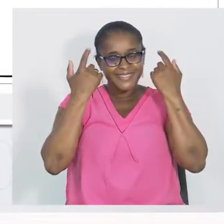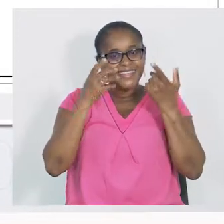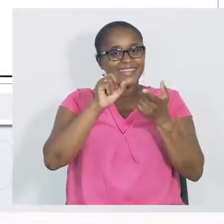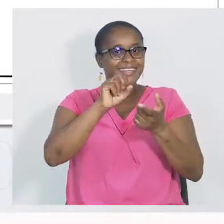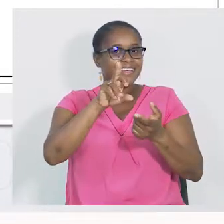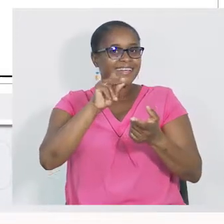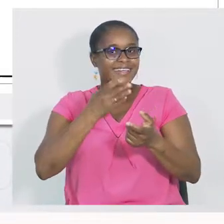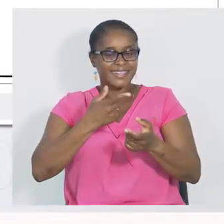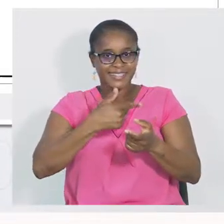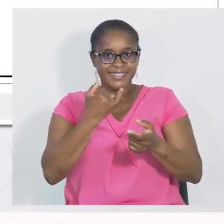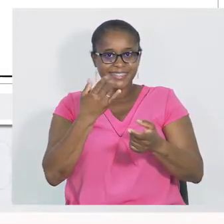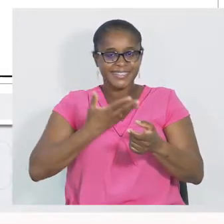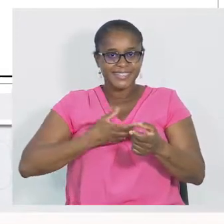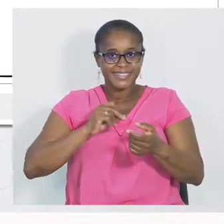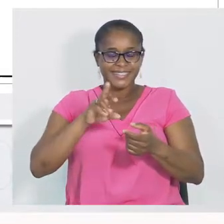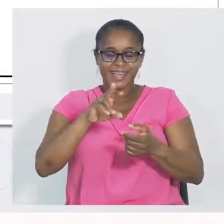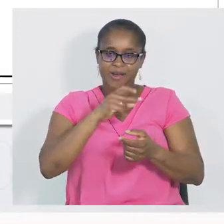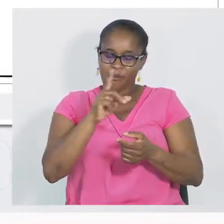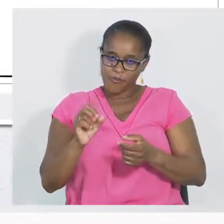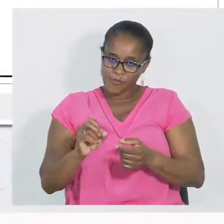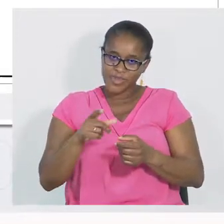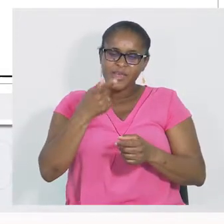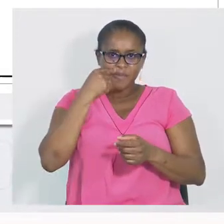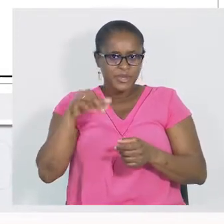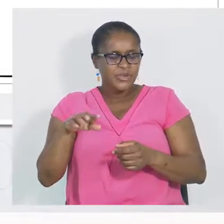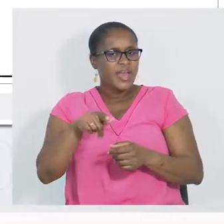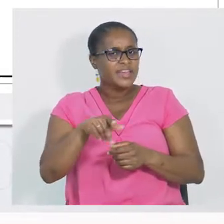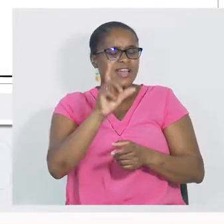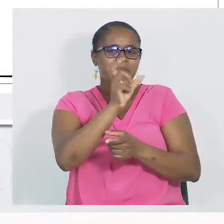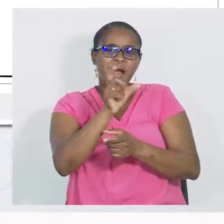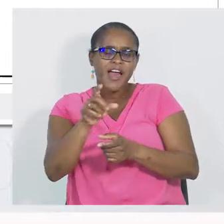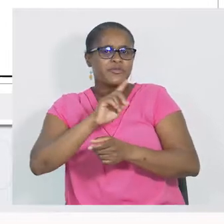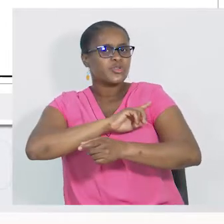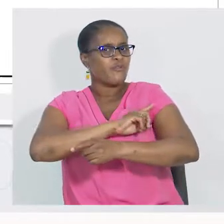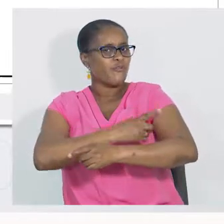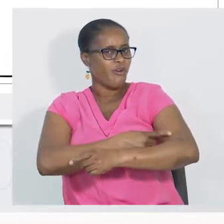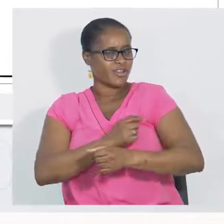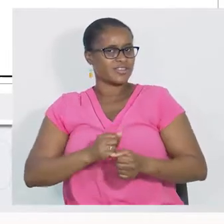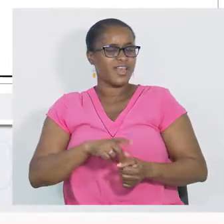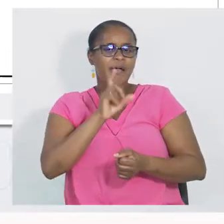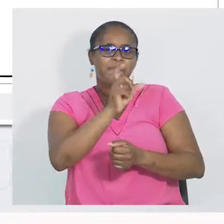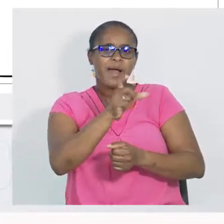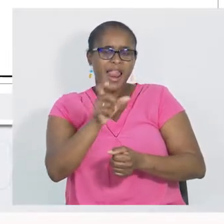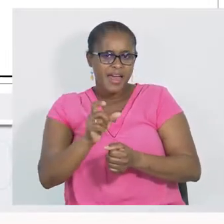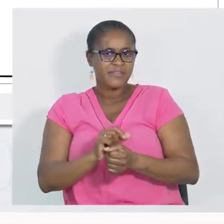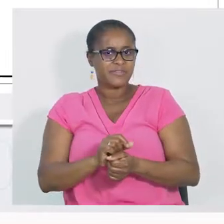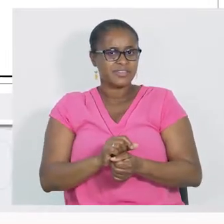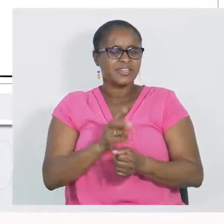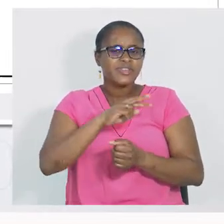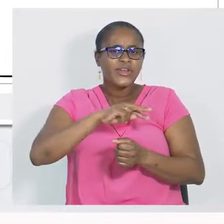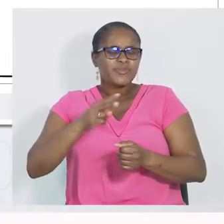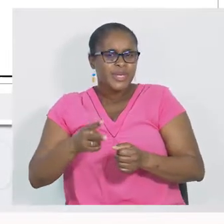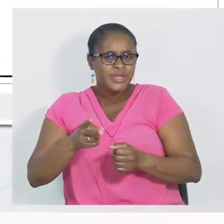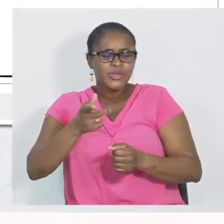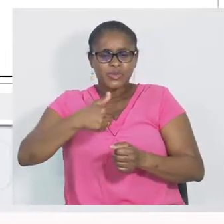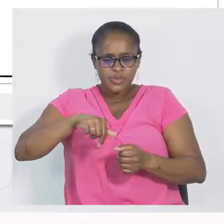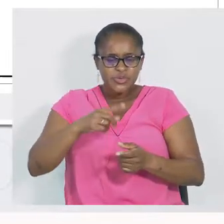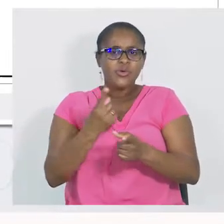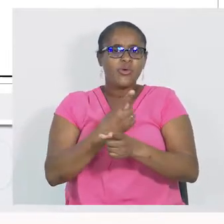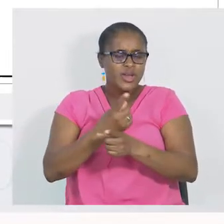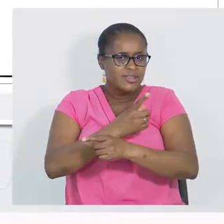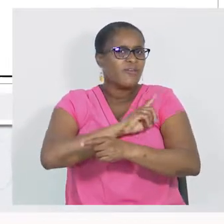verdade. São todos iguais. E essa resposta depende muito da forma como nós reagimos